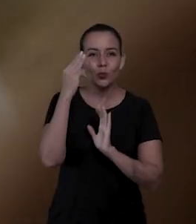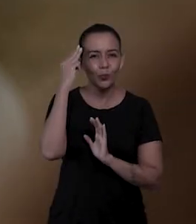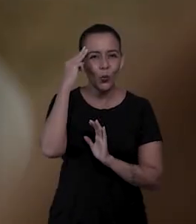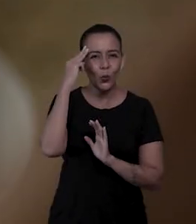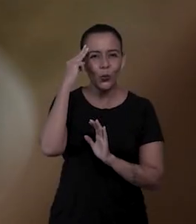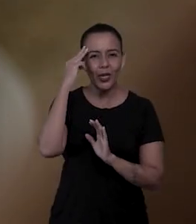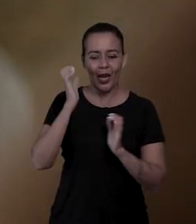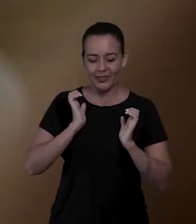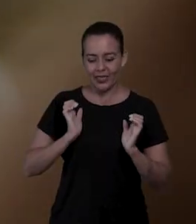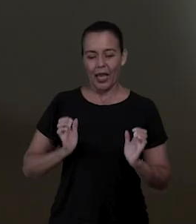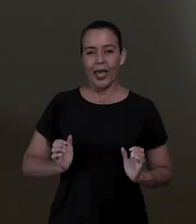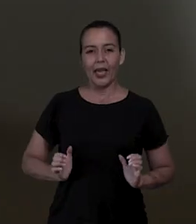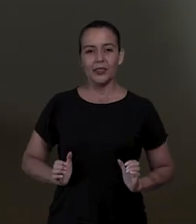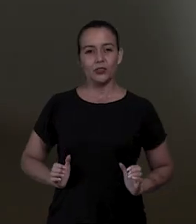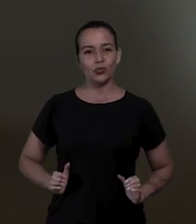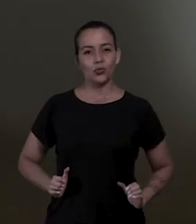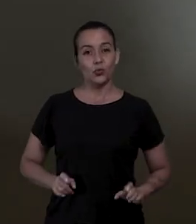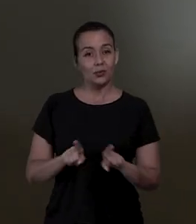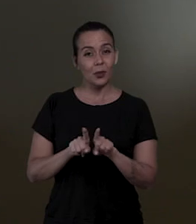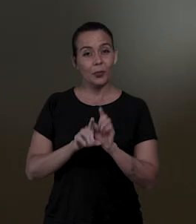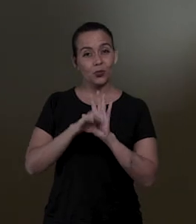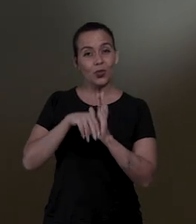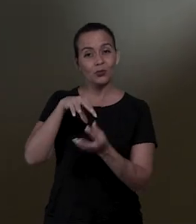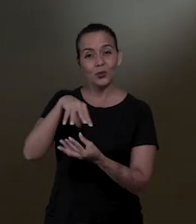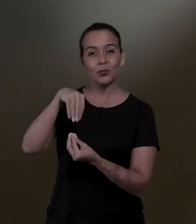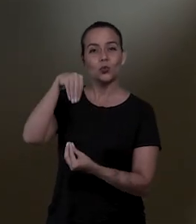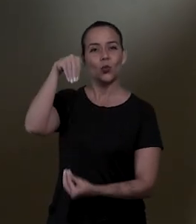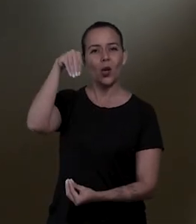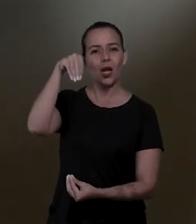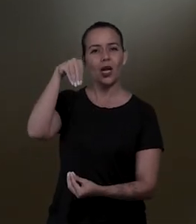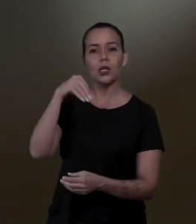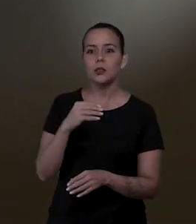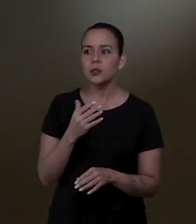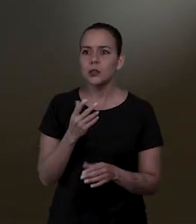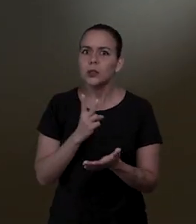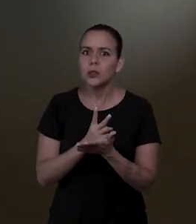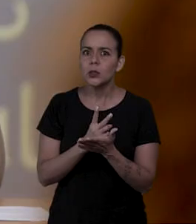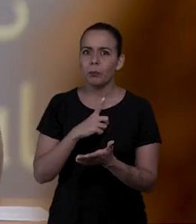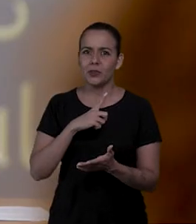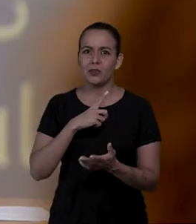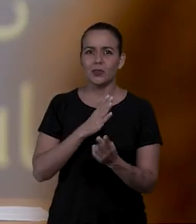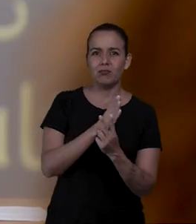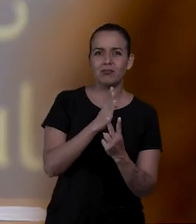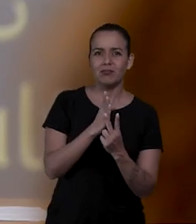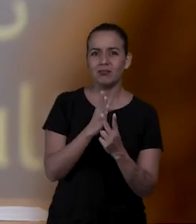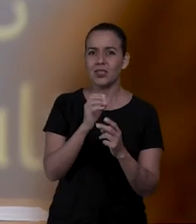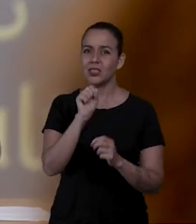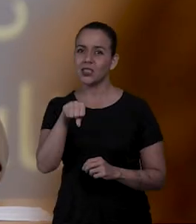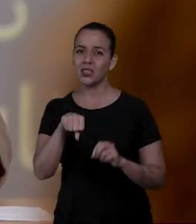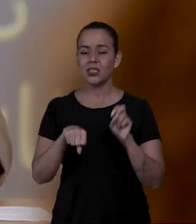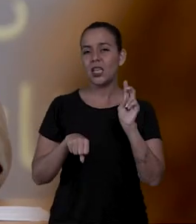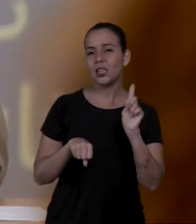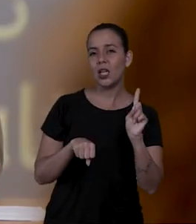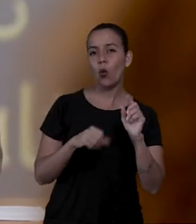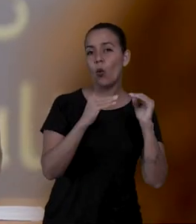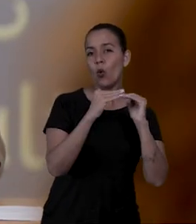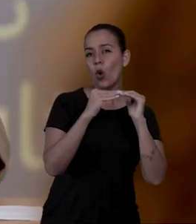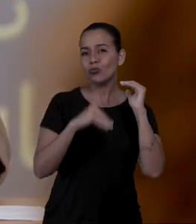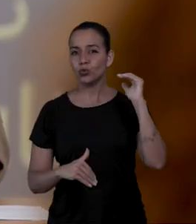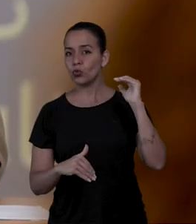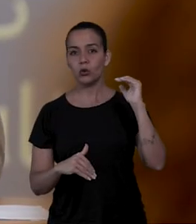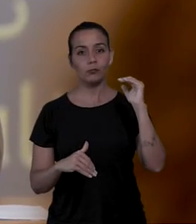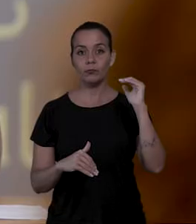conceitos morais, os conceitos éticos, os conceitos espirituais, eles não são variáveis dicotômicas do tipo sim ou